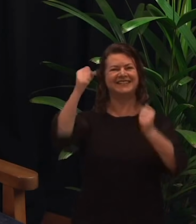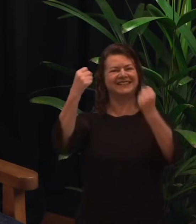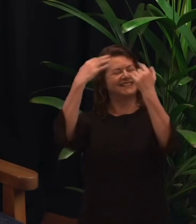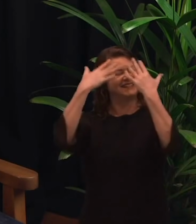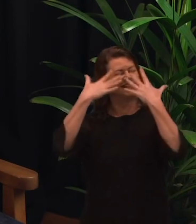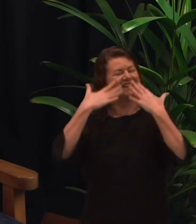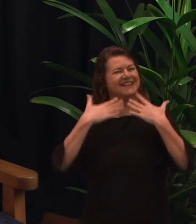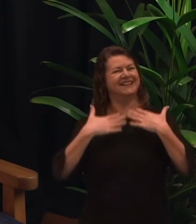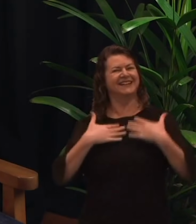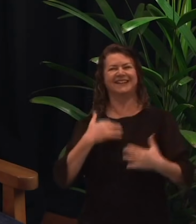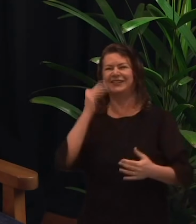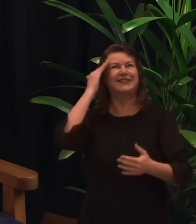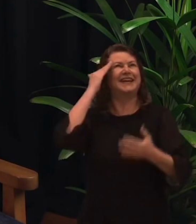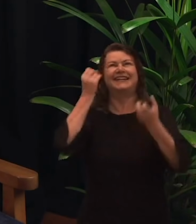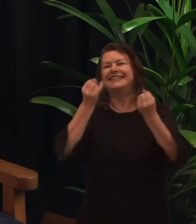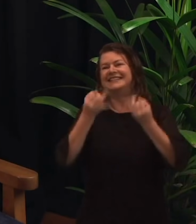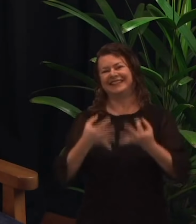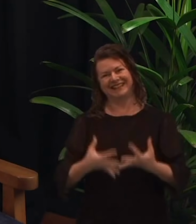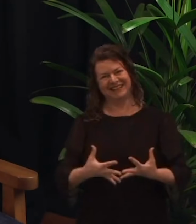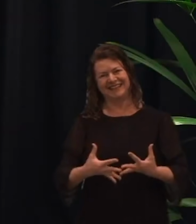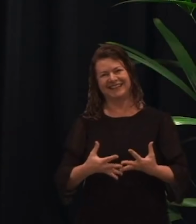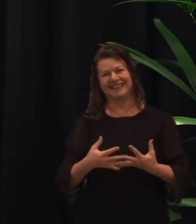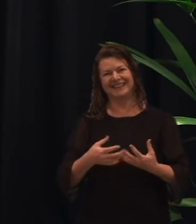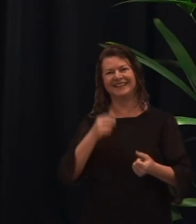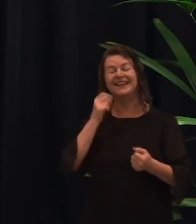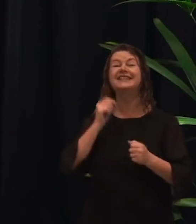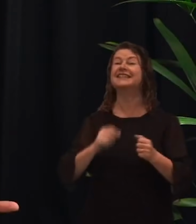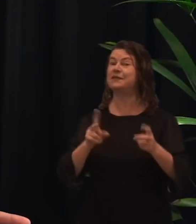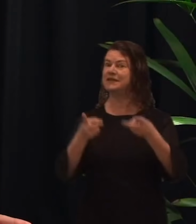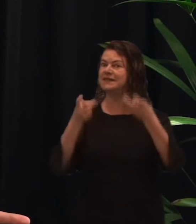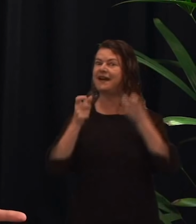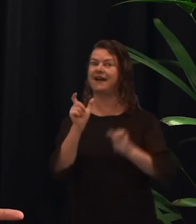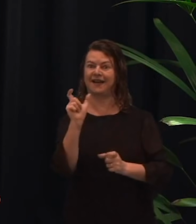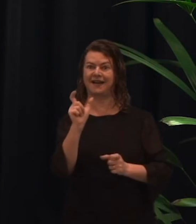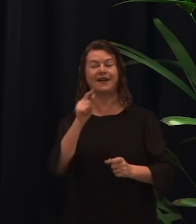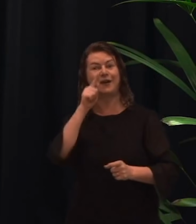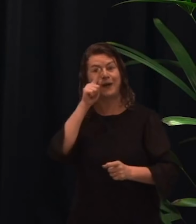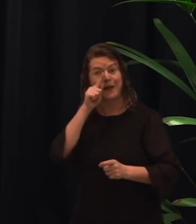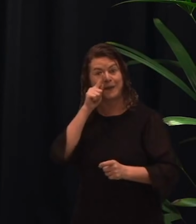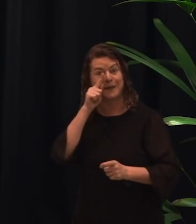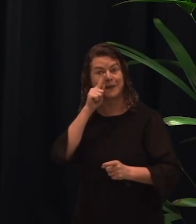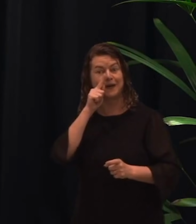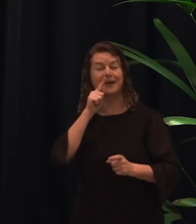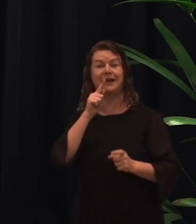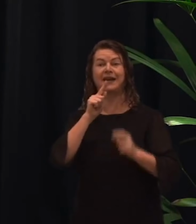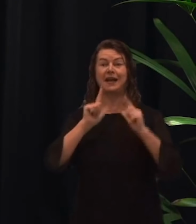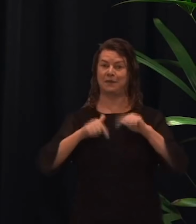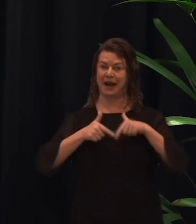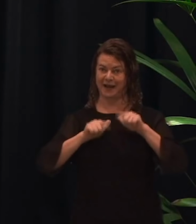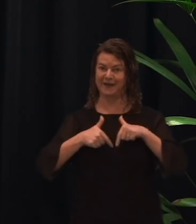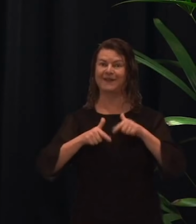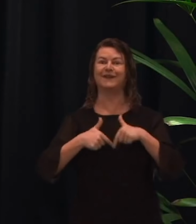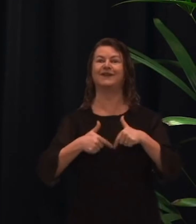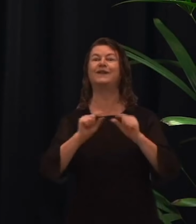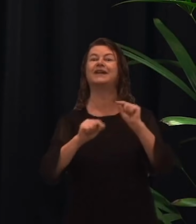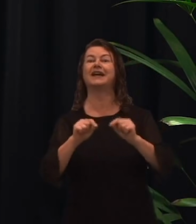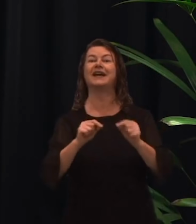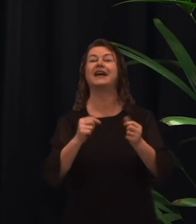da paz de Deus que excede todo entendimento. Quando olhamos para essa palavra no hebraico, nós vamos perceber